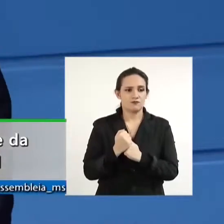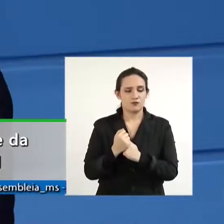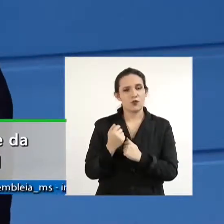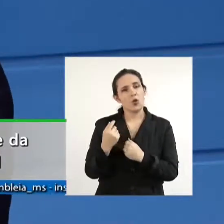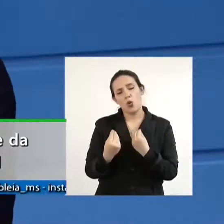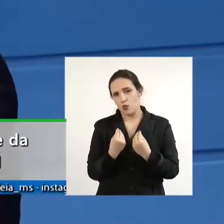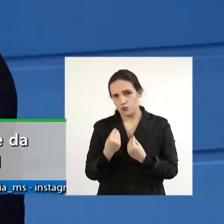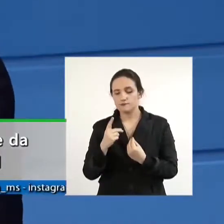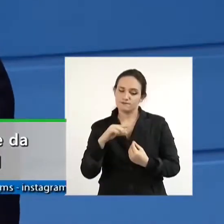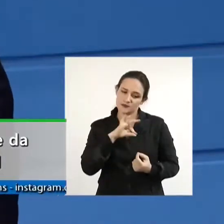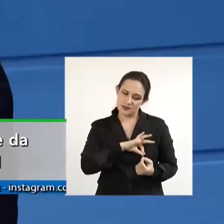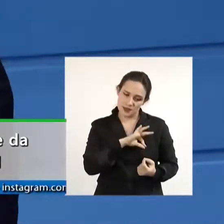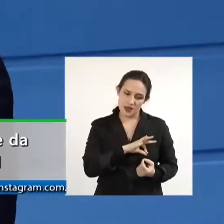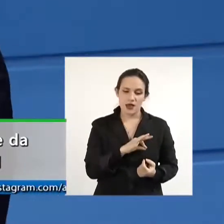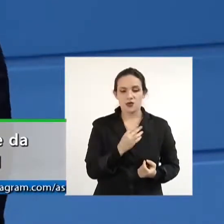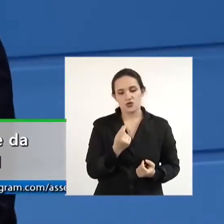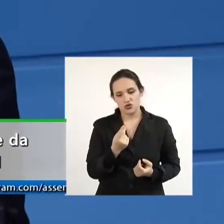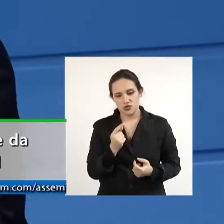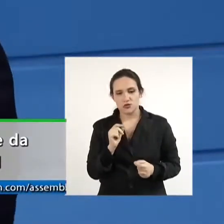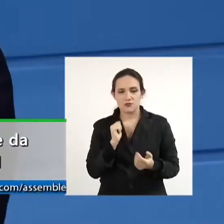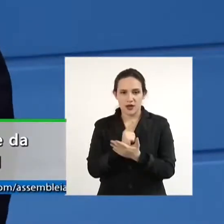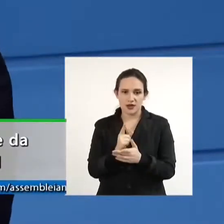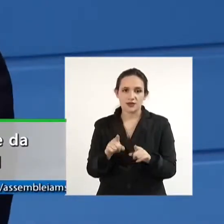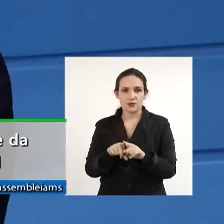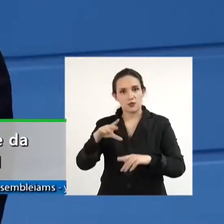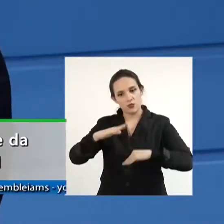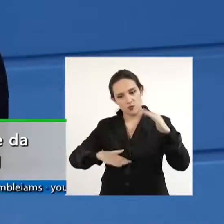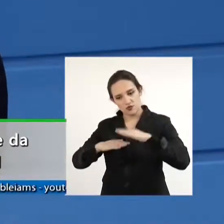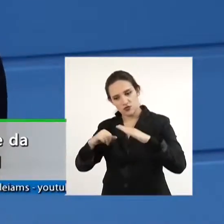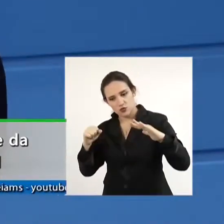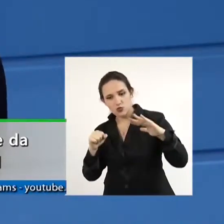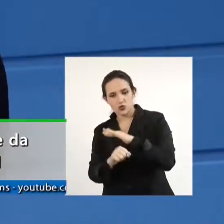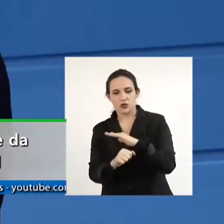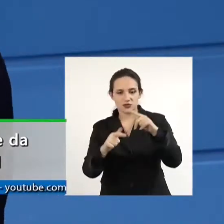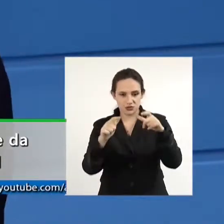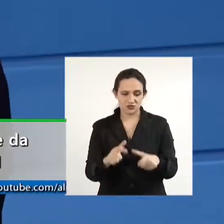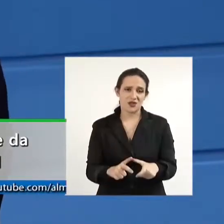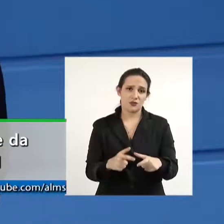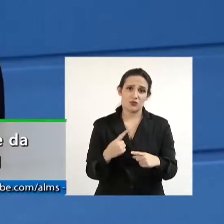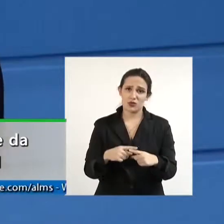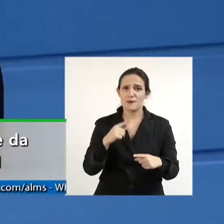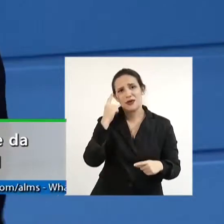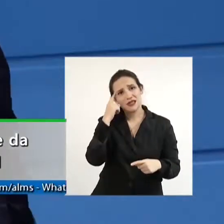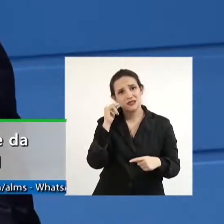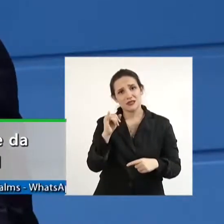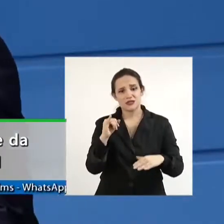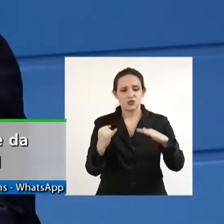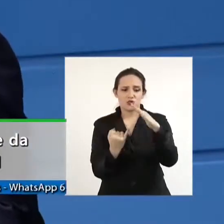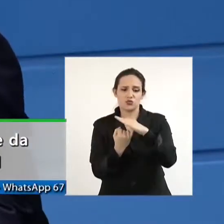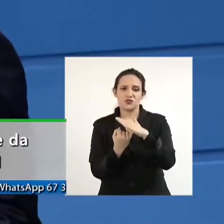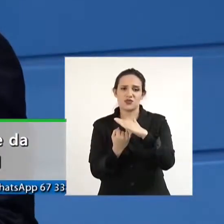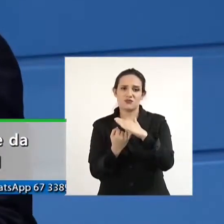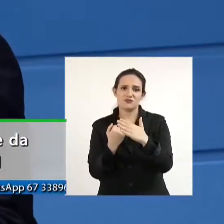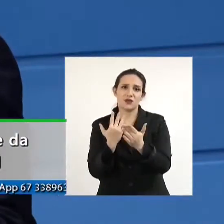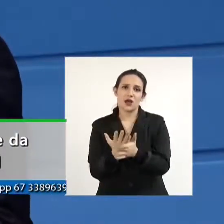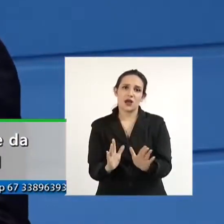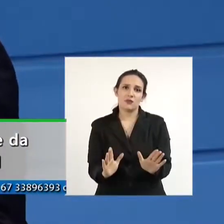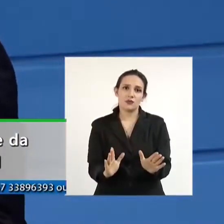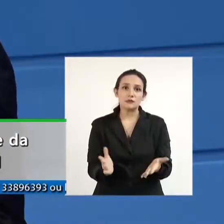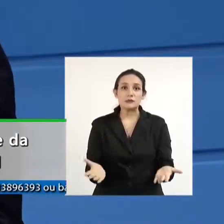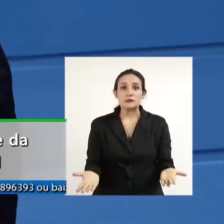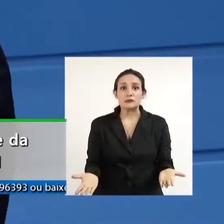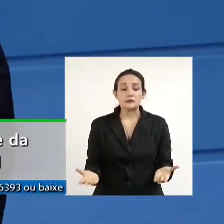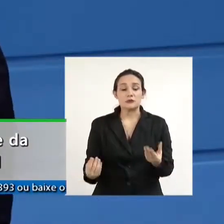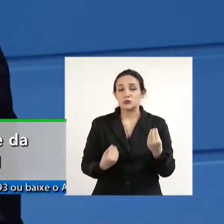dos recursos e dos profissionais, para que essas entidades não sejam obrigadas a suspender atendimentos,